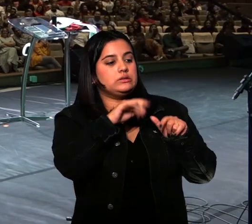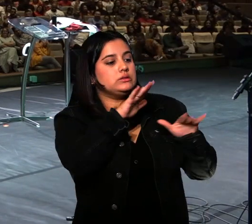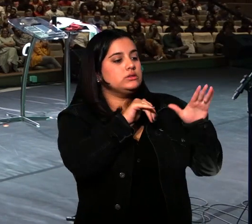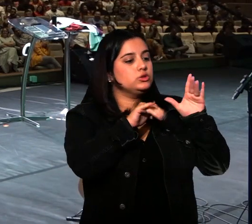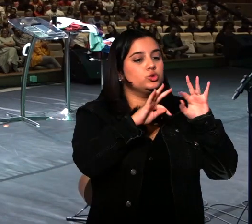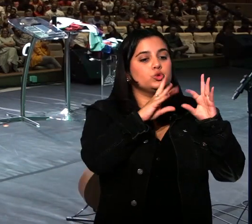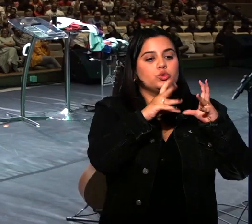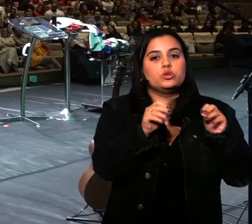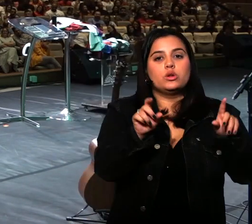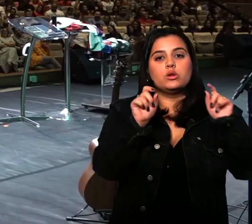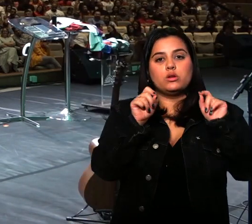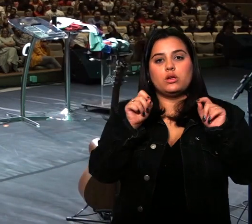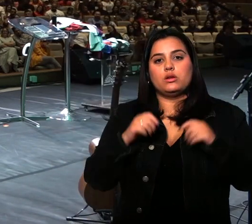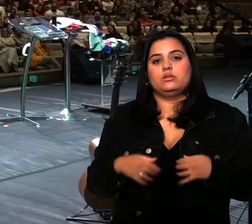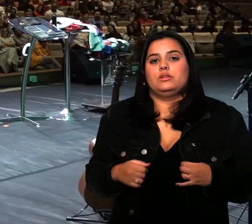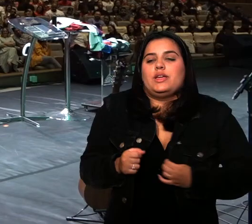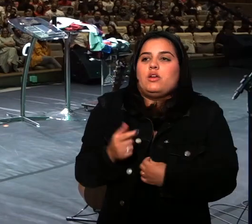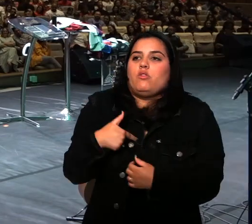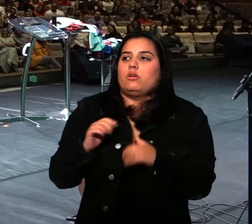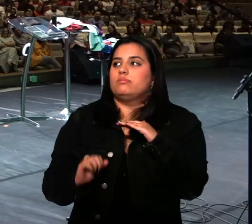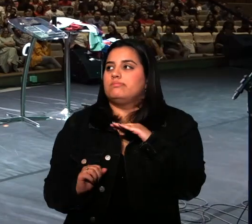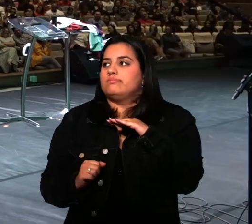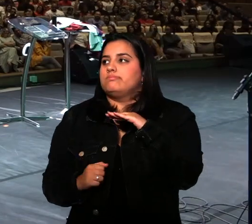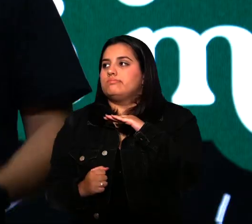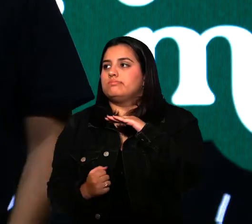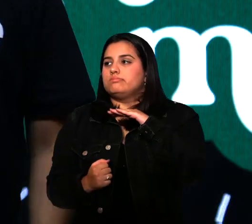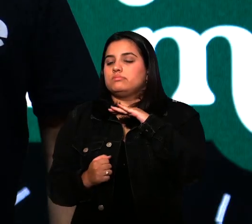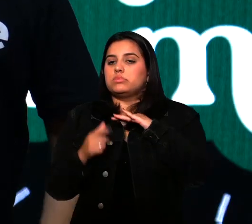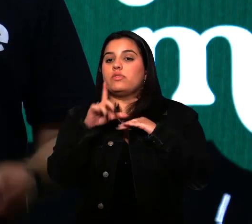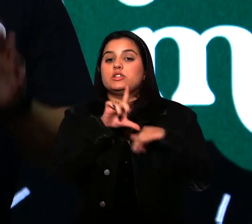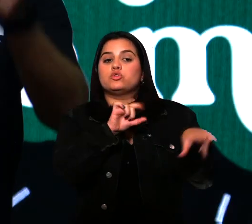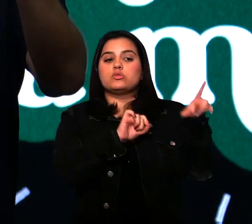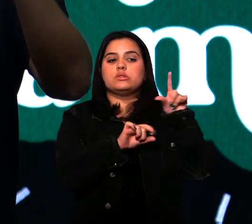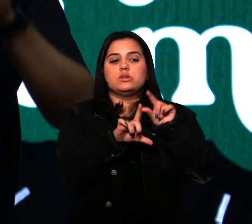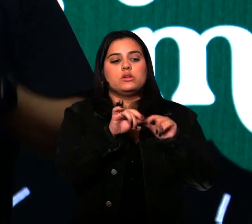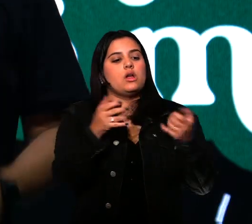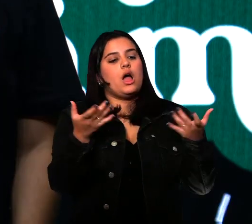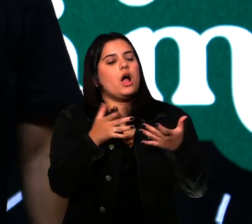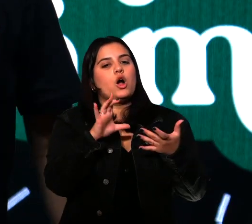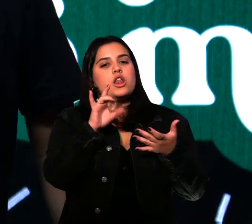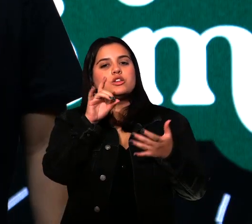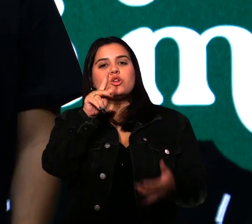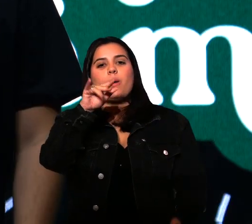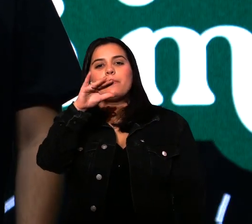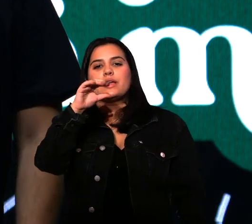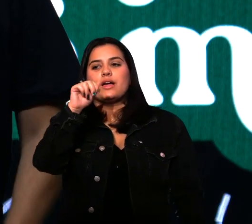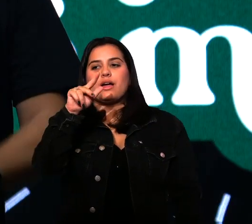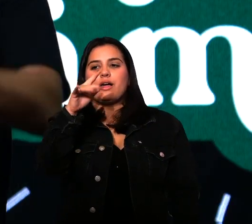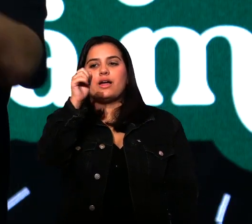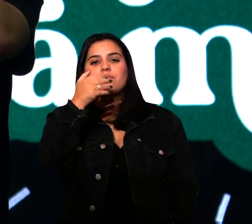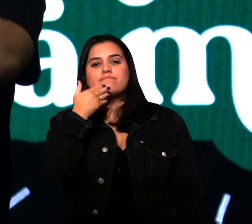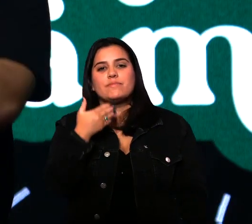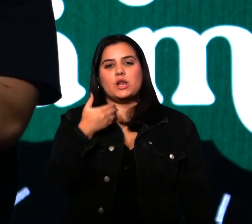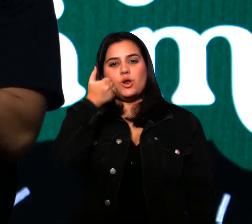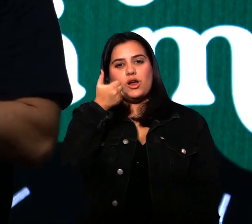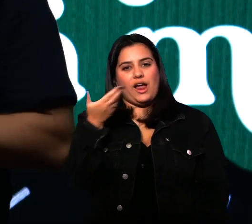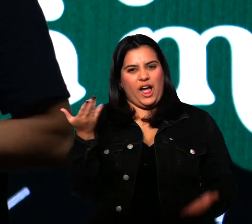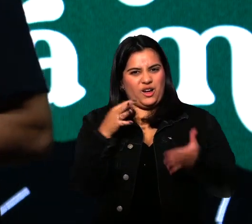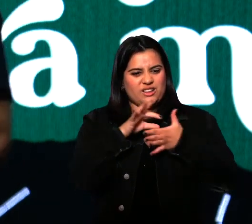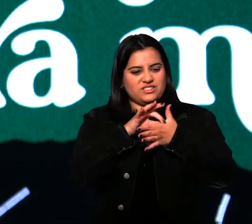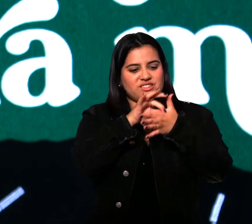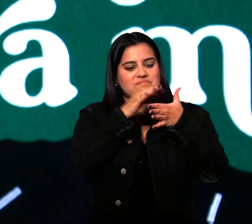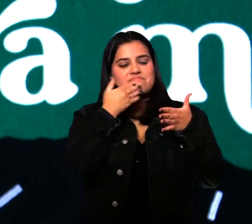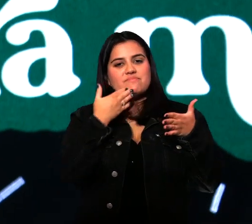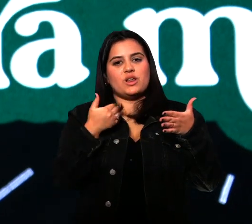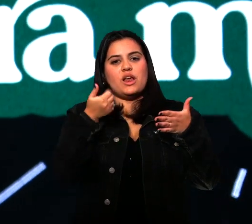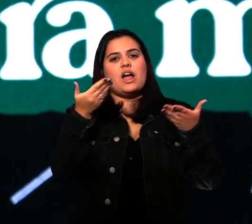Com o tempo, você vai ficando cada vez mais seletivo. Não, agora é só a picanha. Agora é só a carne nobre.